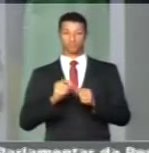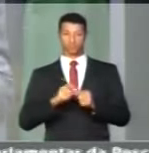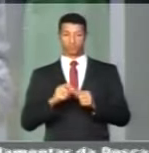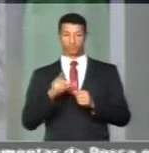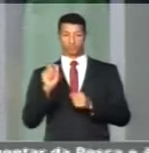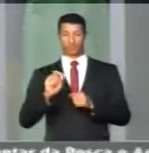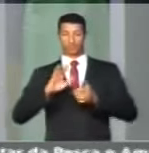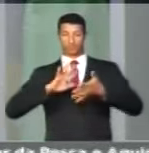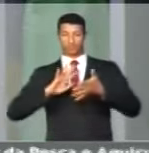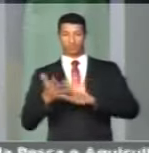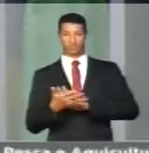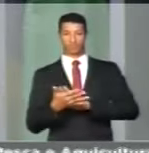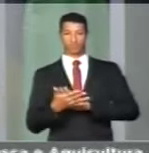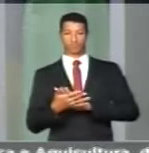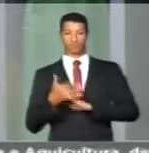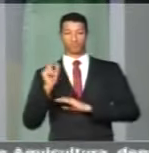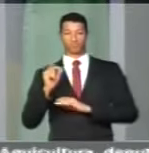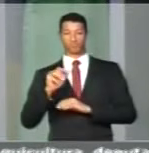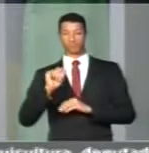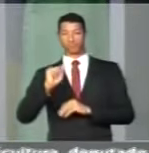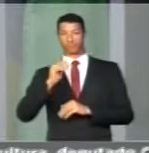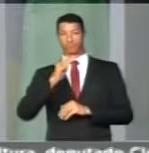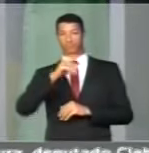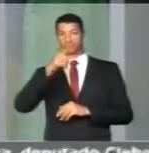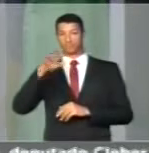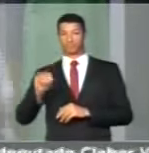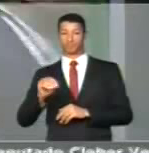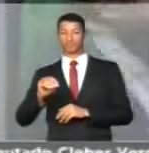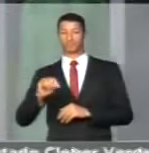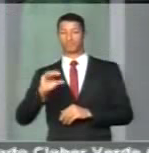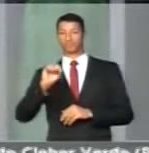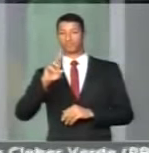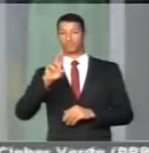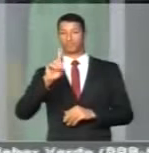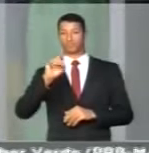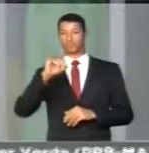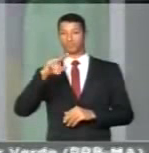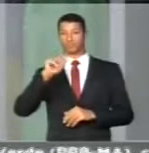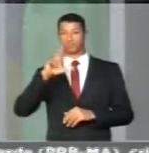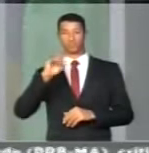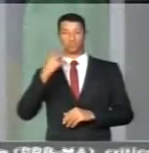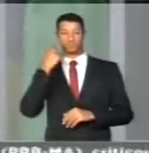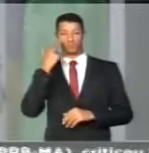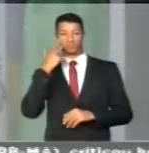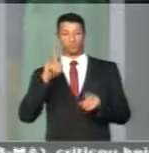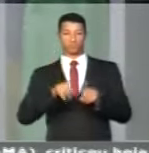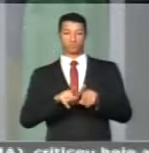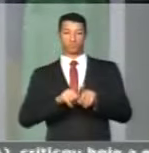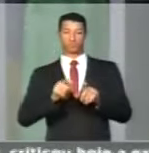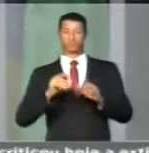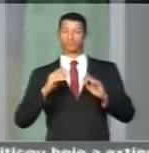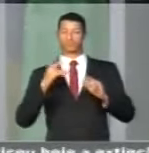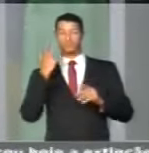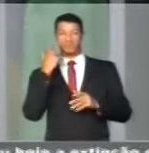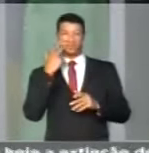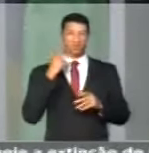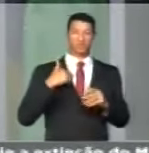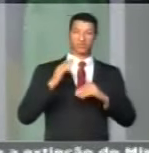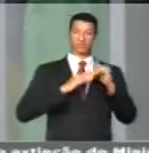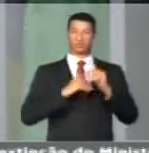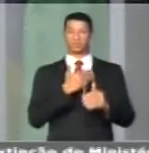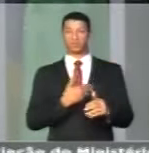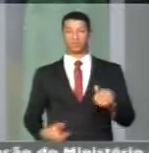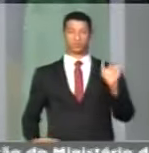com que elas se transformem em ações ordinárias, em ações comuns, em ações habituais da gestão